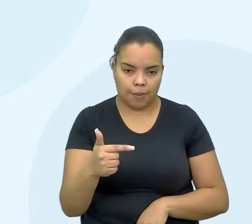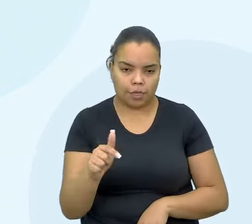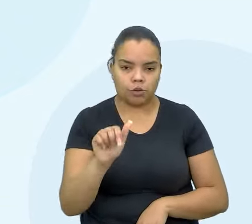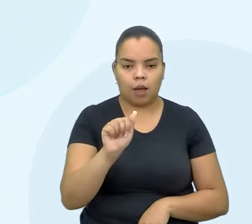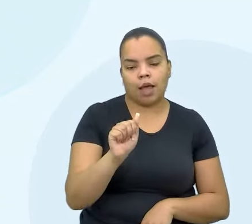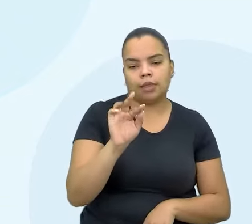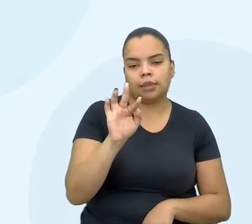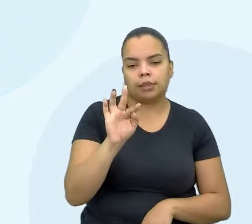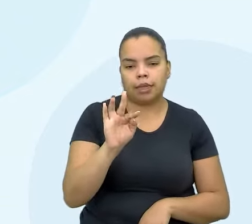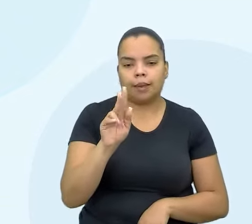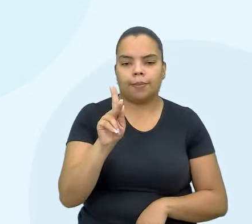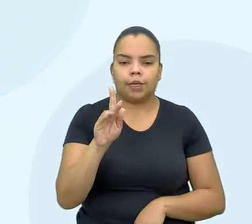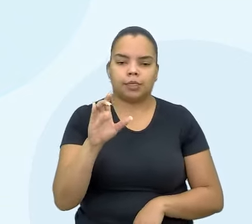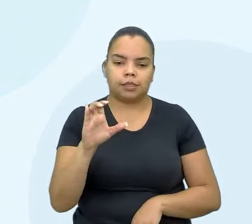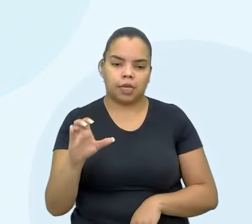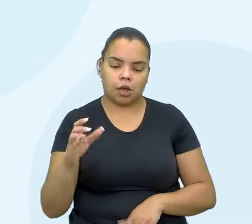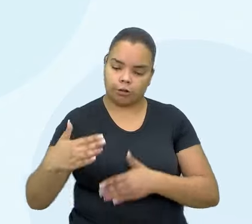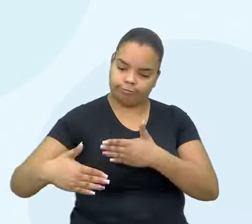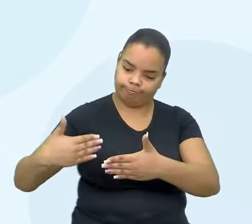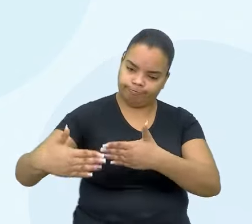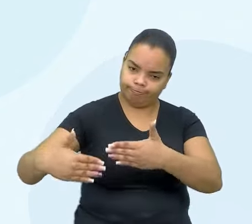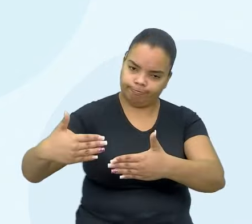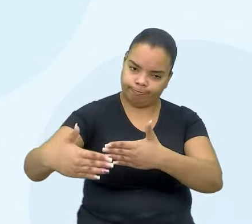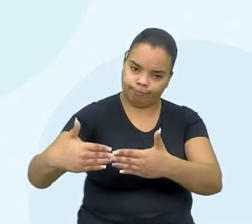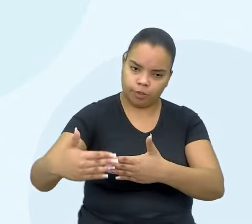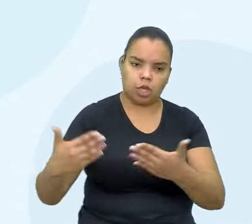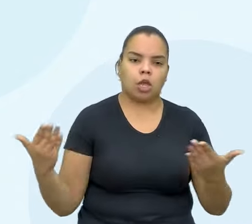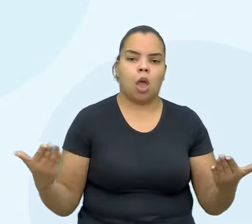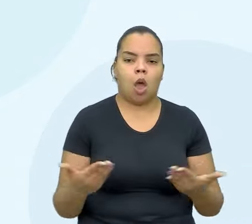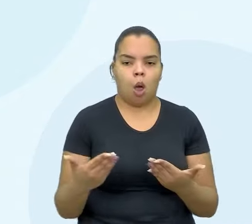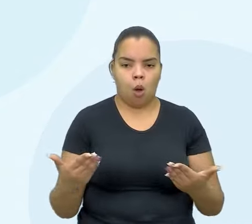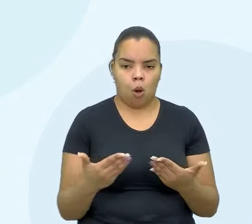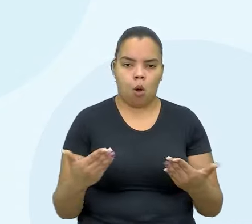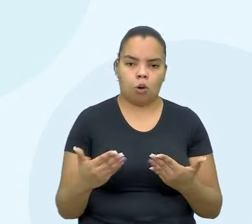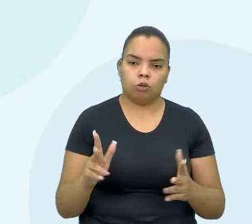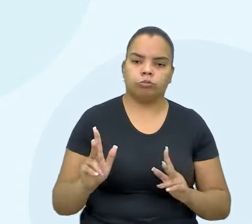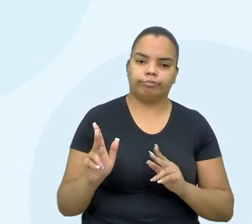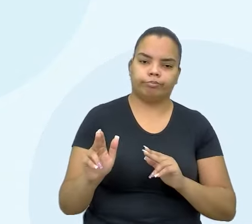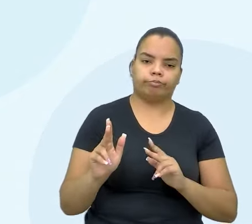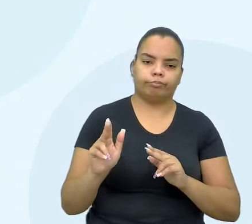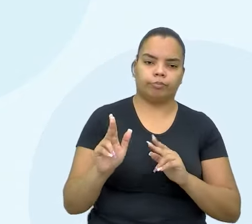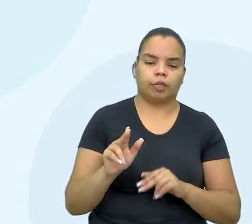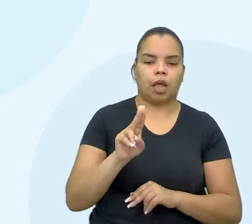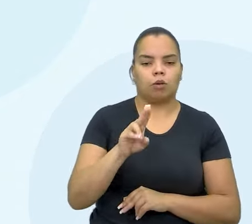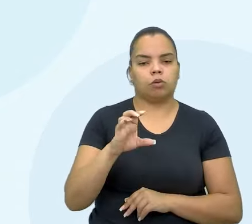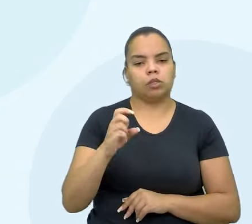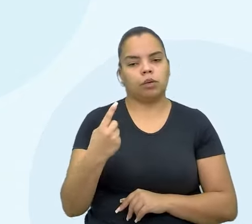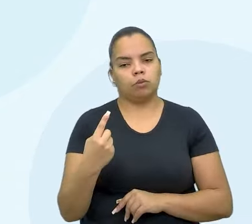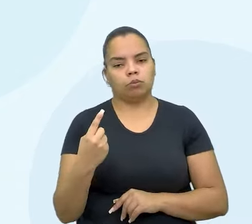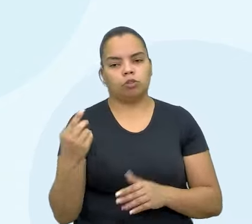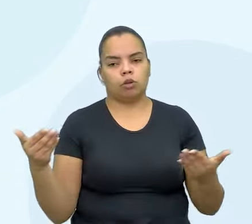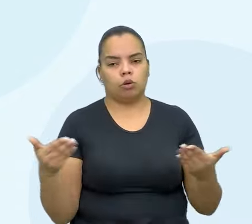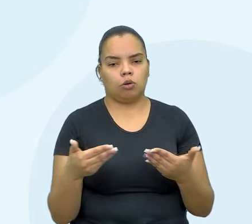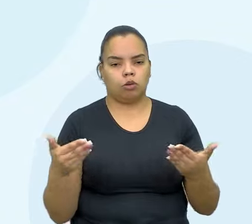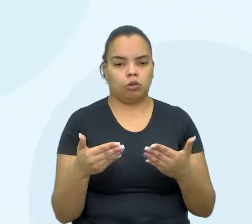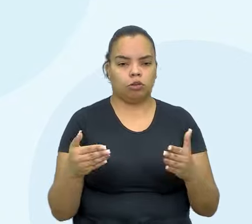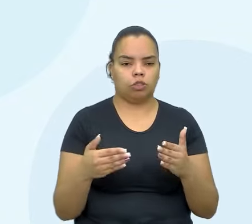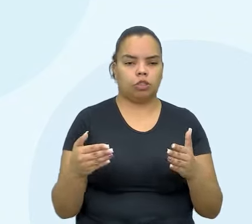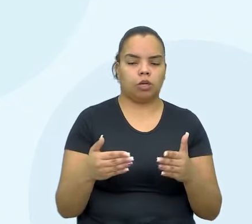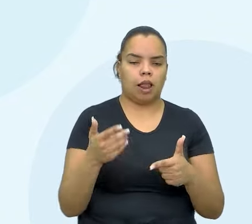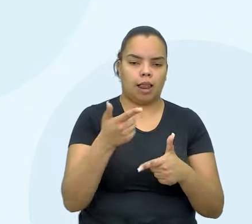trabalhar em percursos formativos que a gente vai trazer hoje para vocês. E a UC1 de hoje, né, ela é dividida,